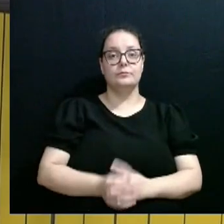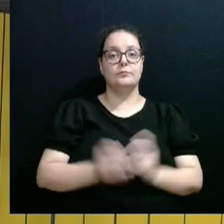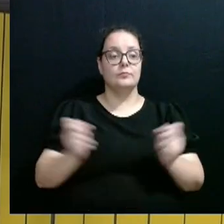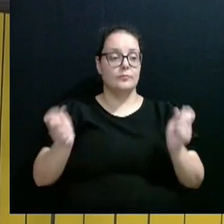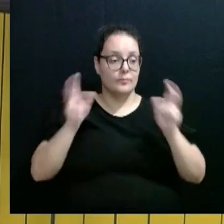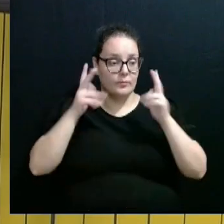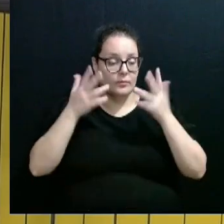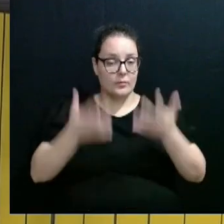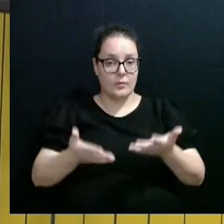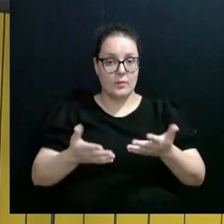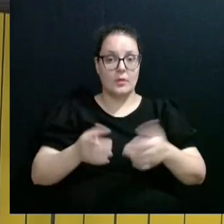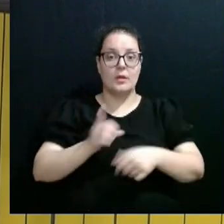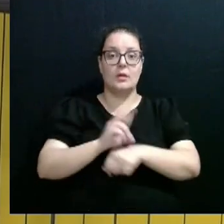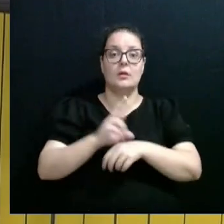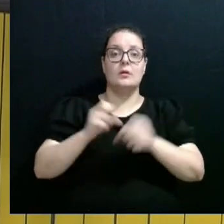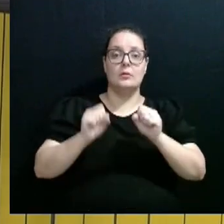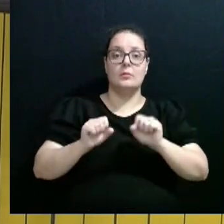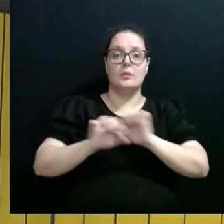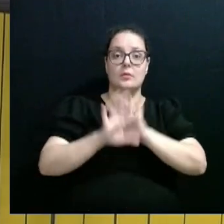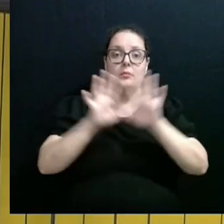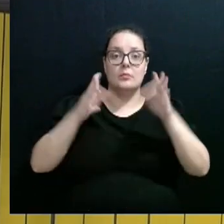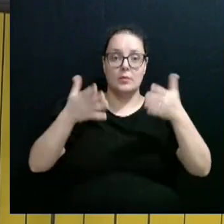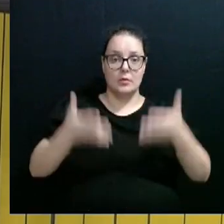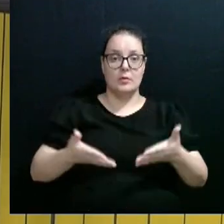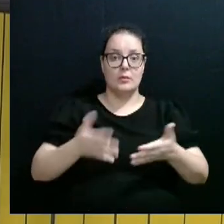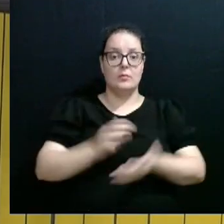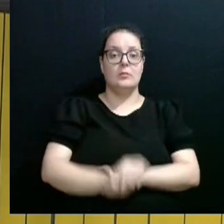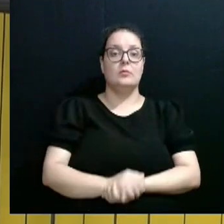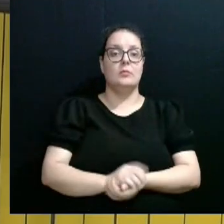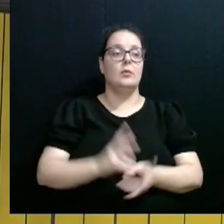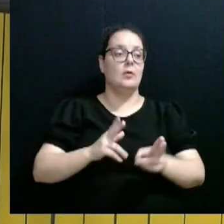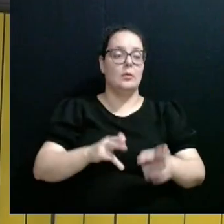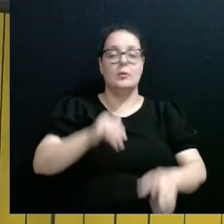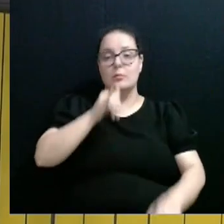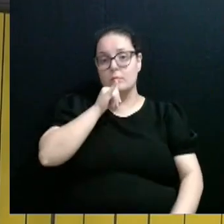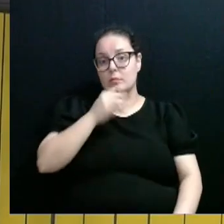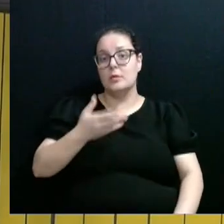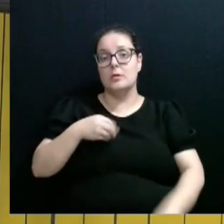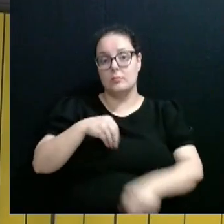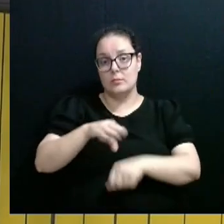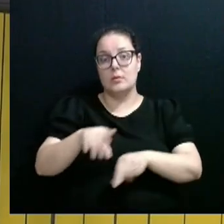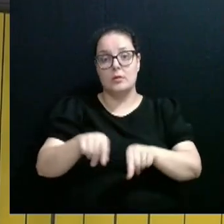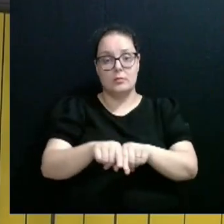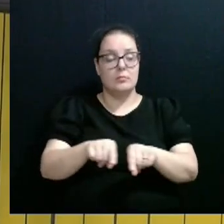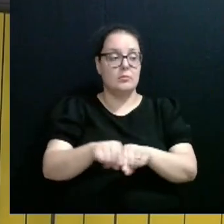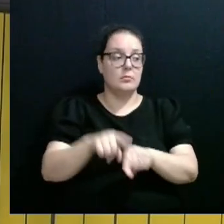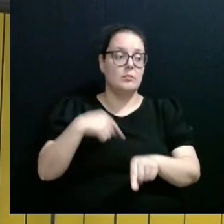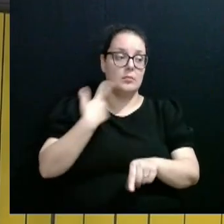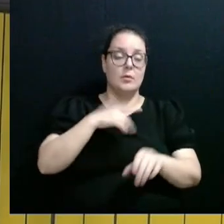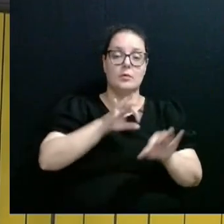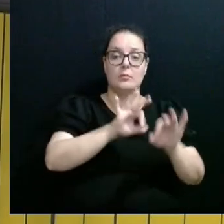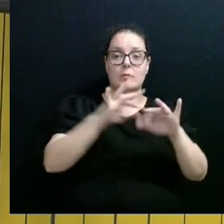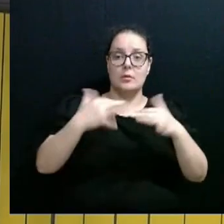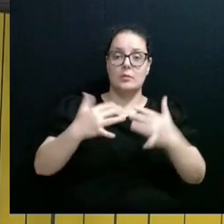doutora pode deixar como exemplo e dica também para os nossos telespectadores?